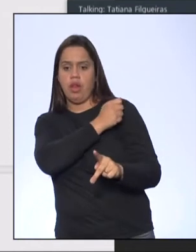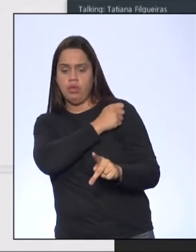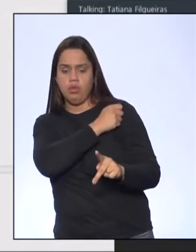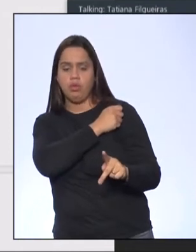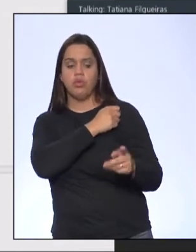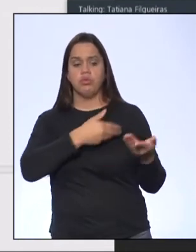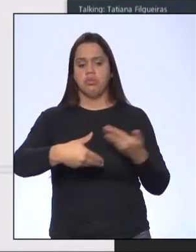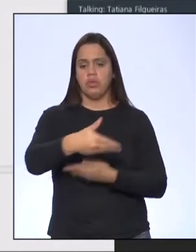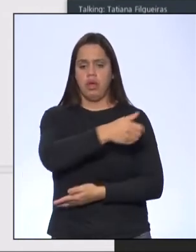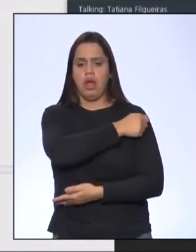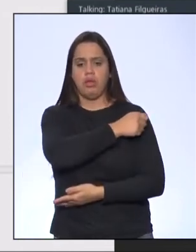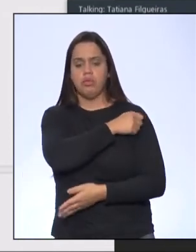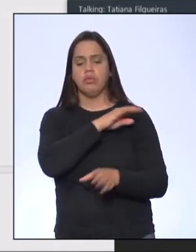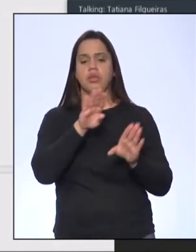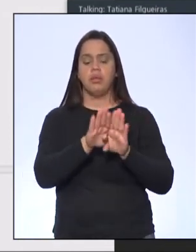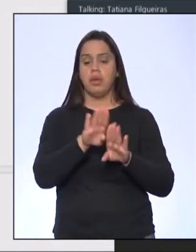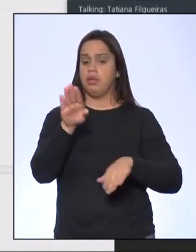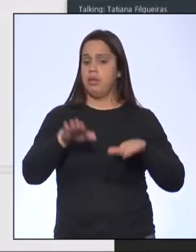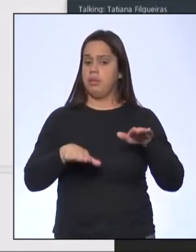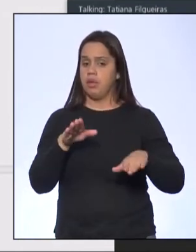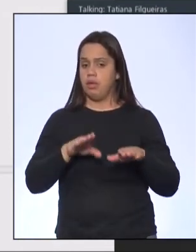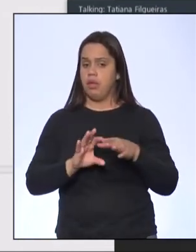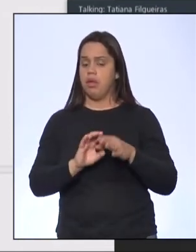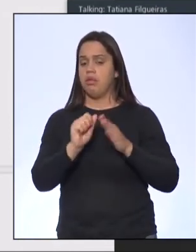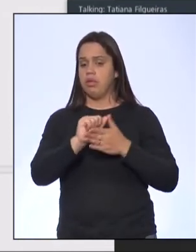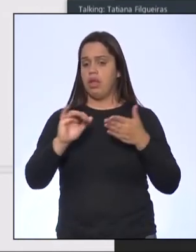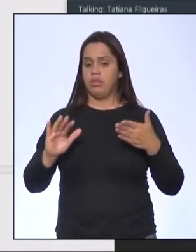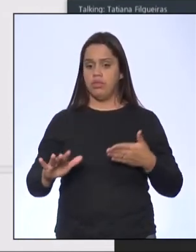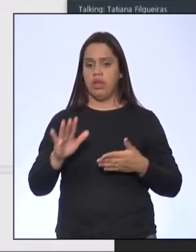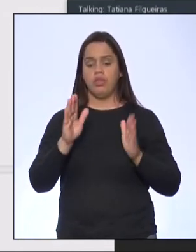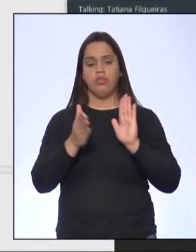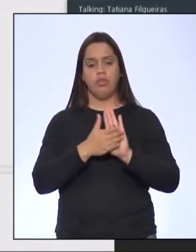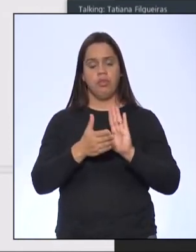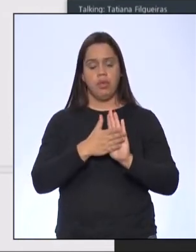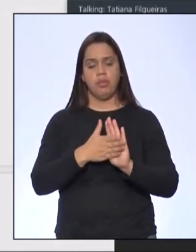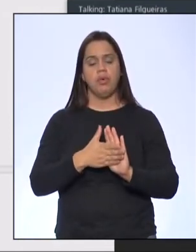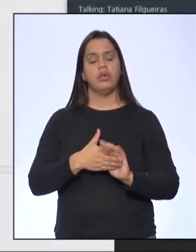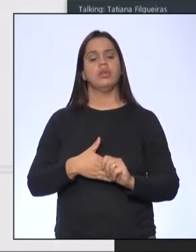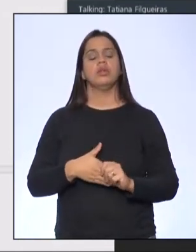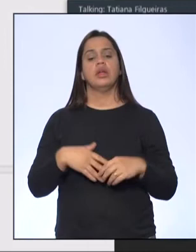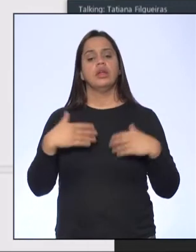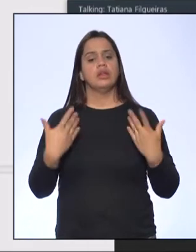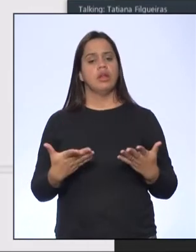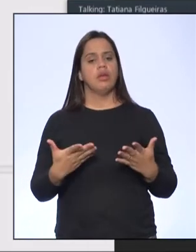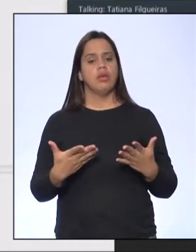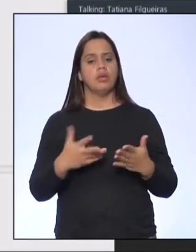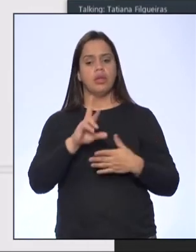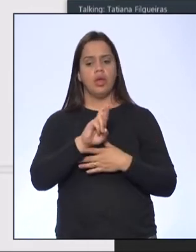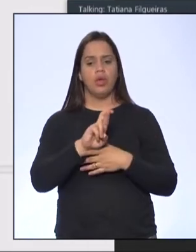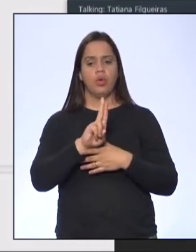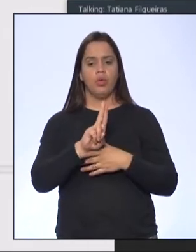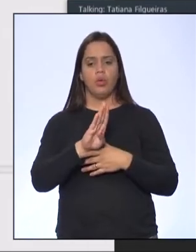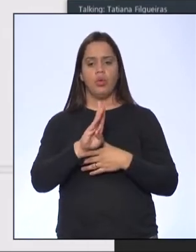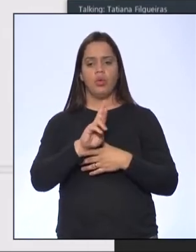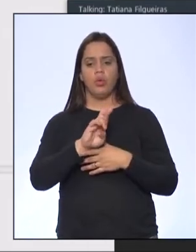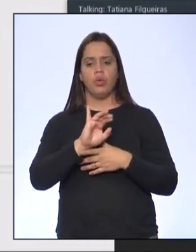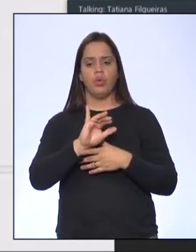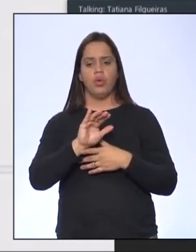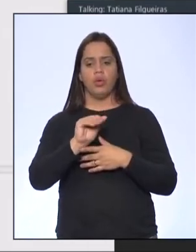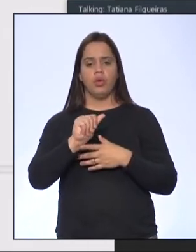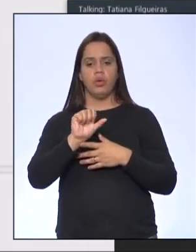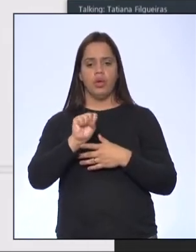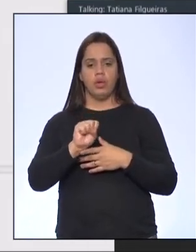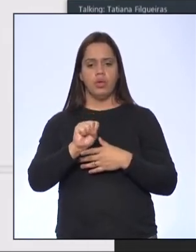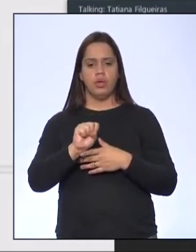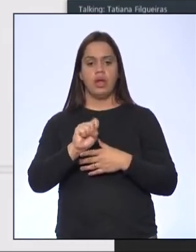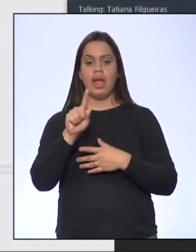os alunos, dependendo da atividade que for proposta, né? Essas rubricas são transparentes com relação à expectativa